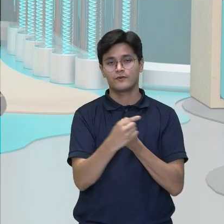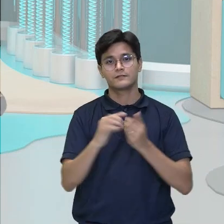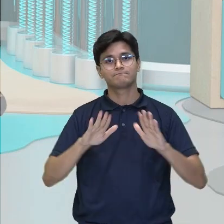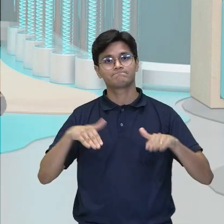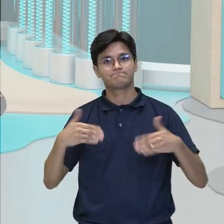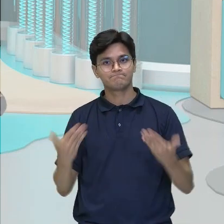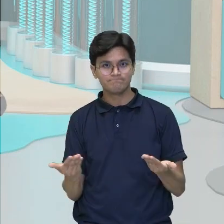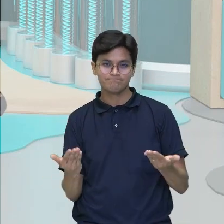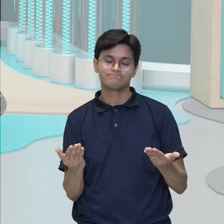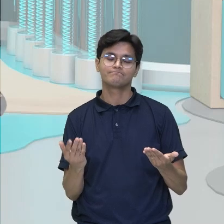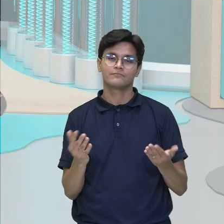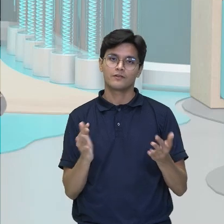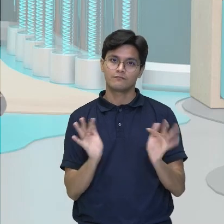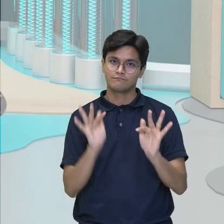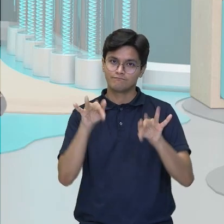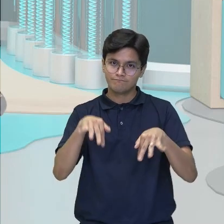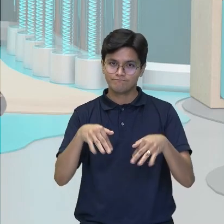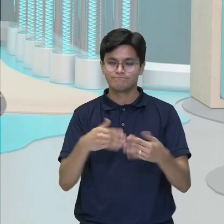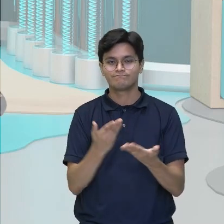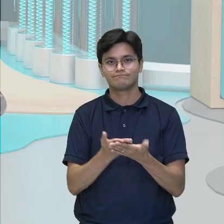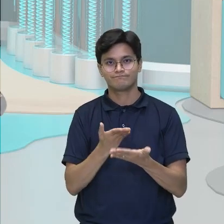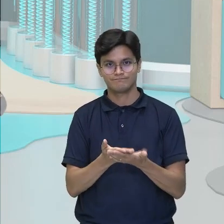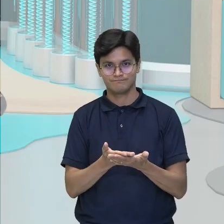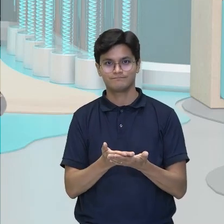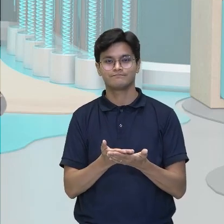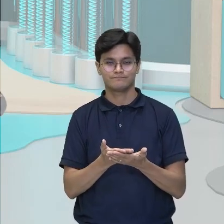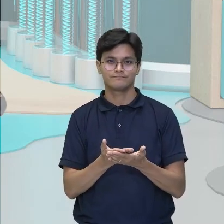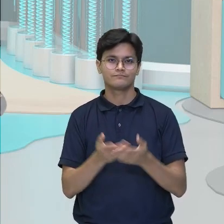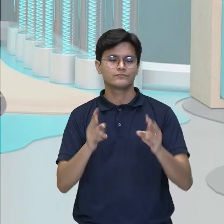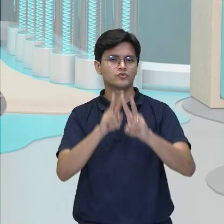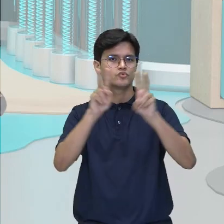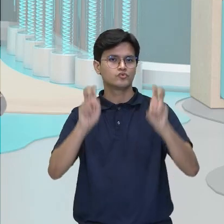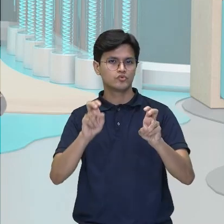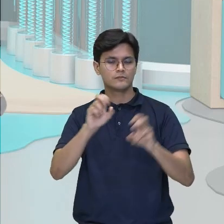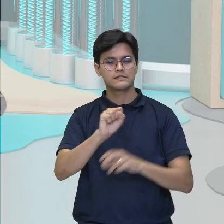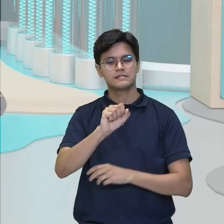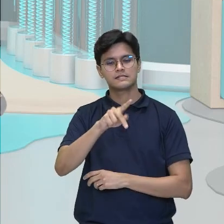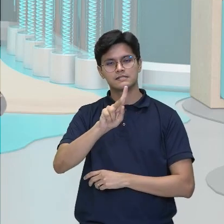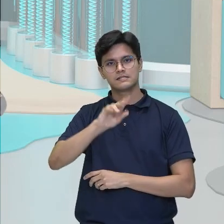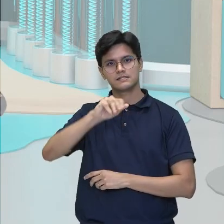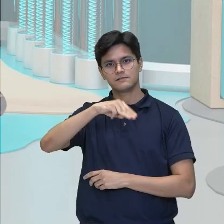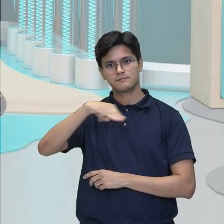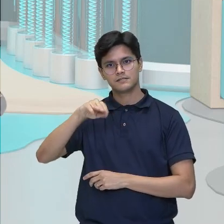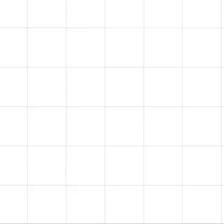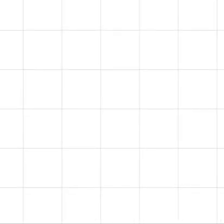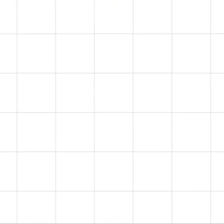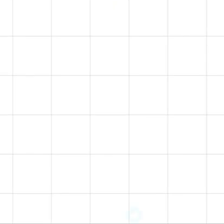finalizamos por aqui a nossa aula sobre o skimming.